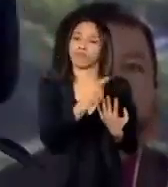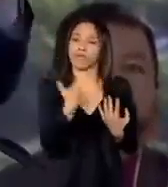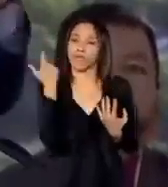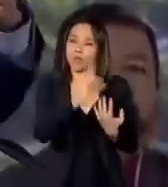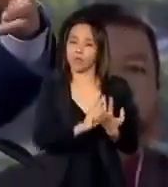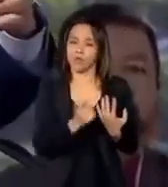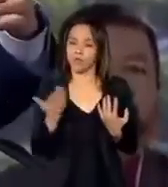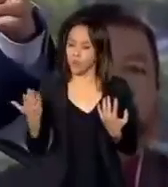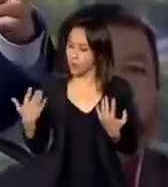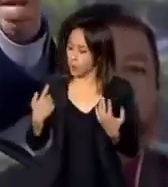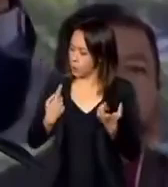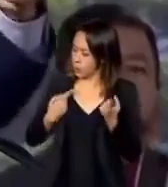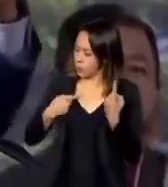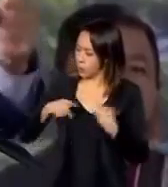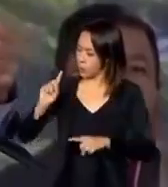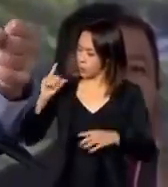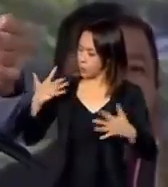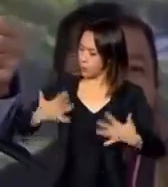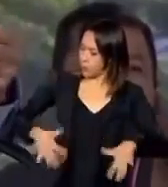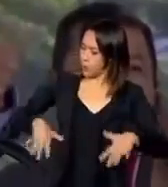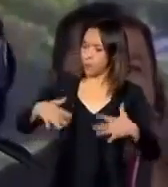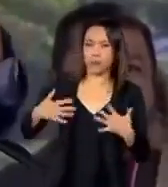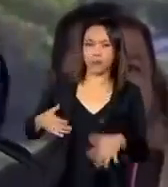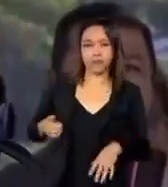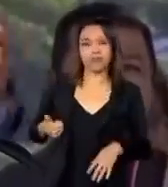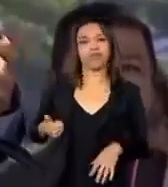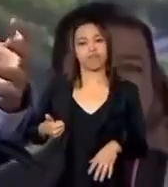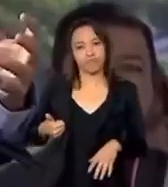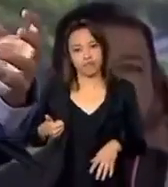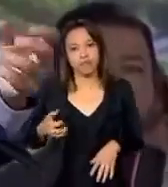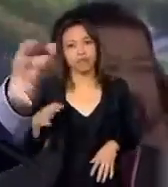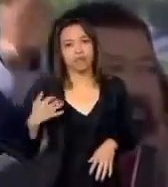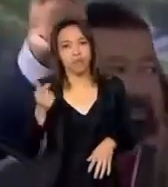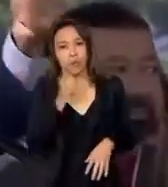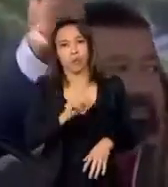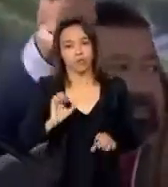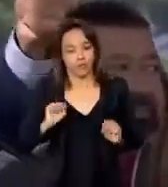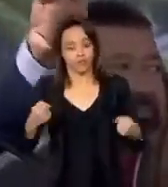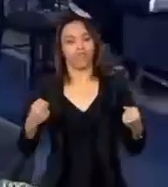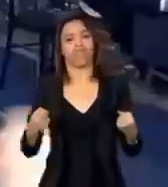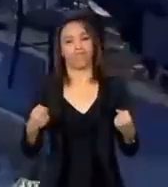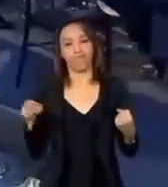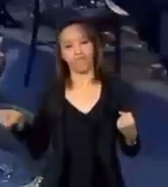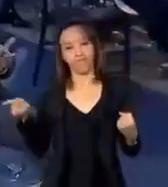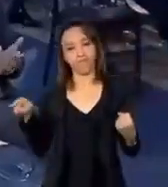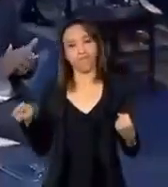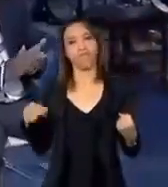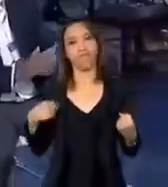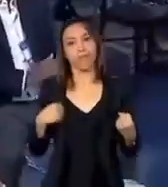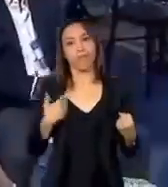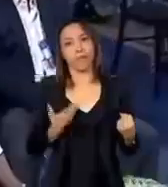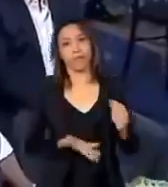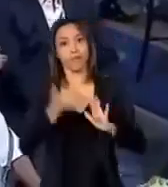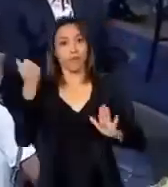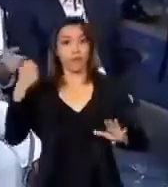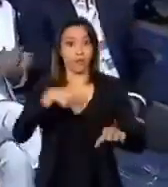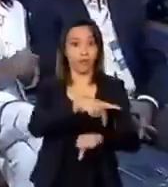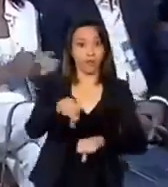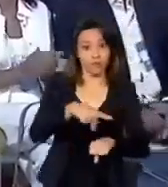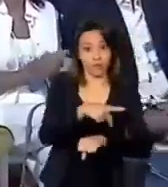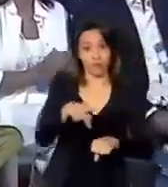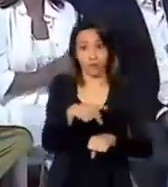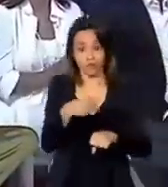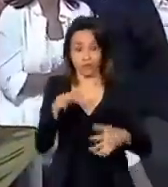nós sairmos dessa situação inconteste de belicosidade entre